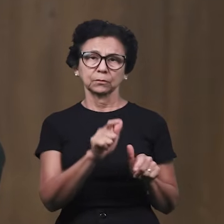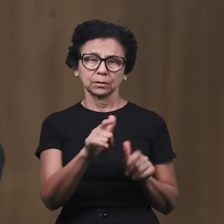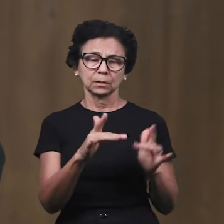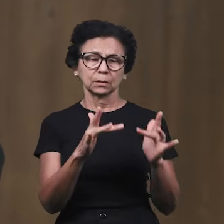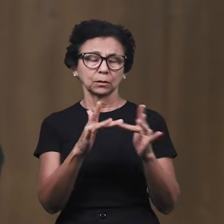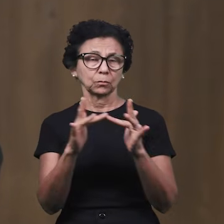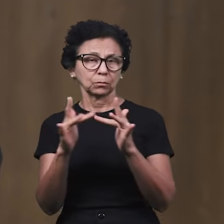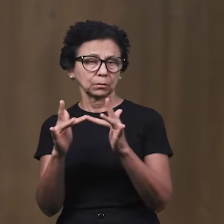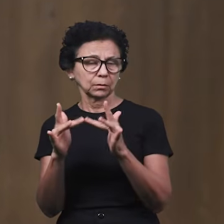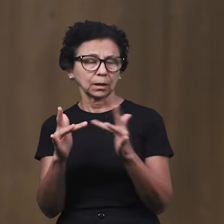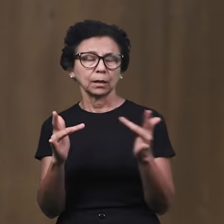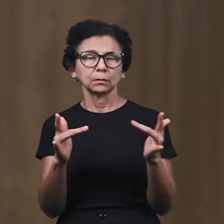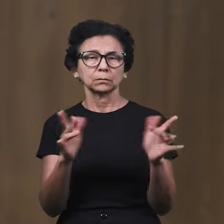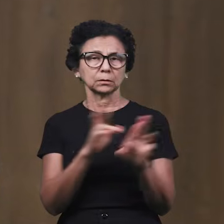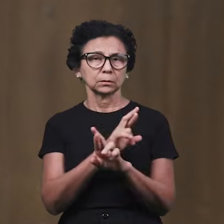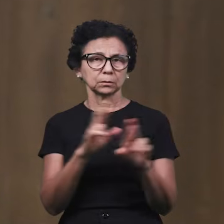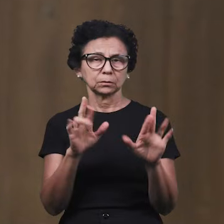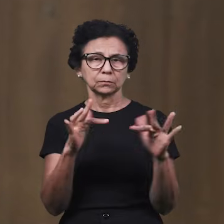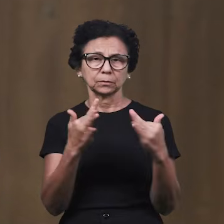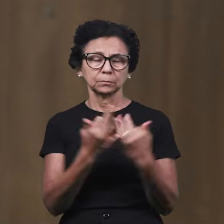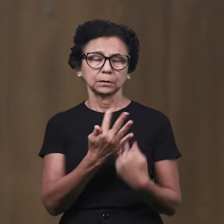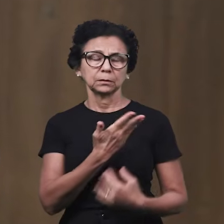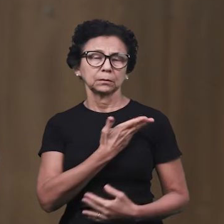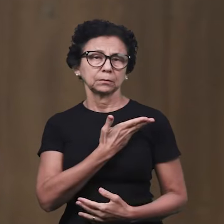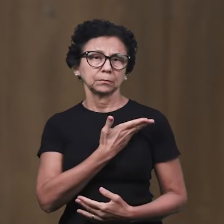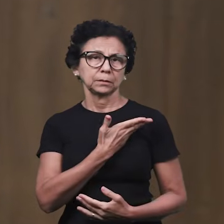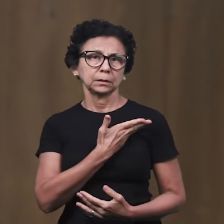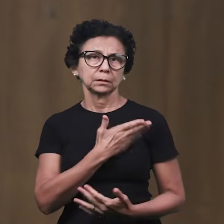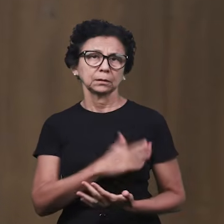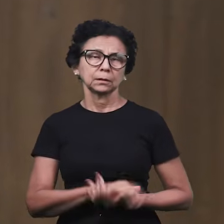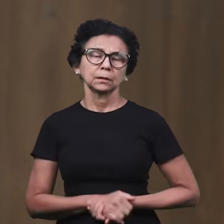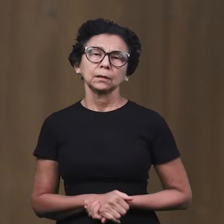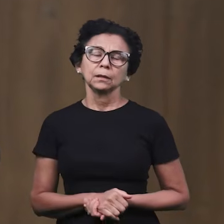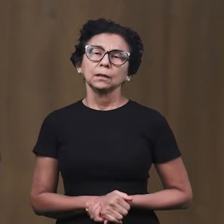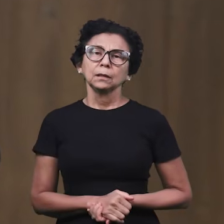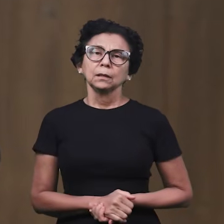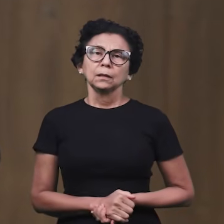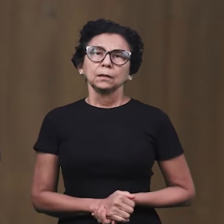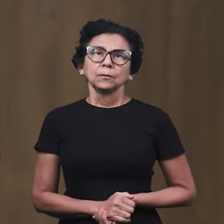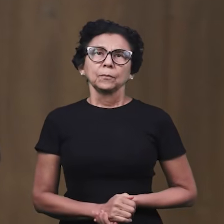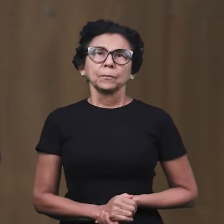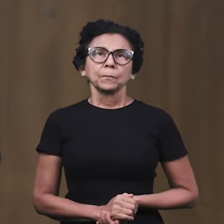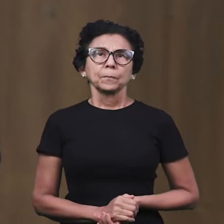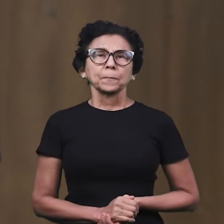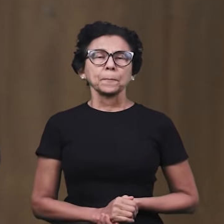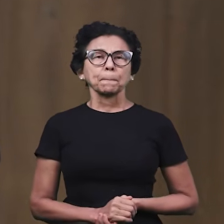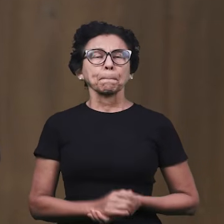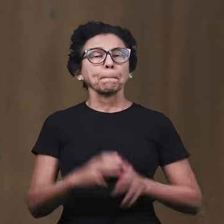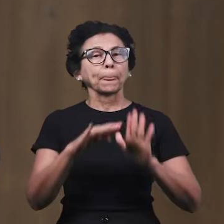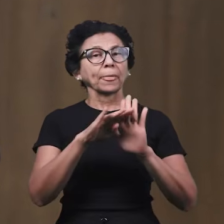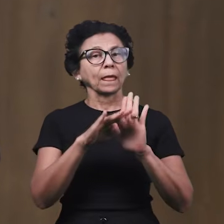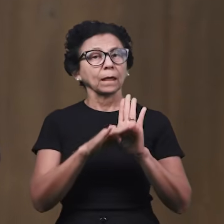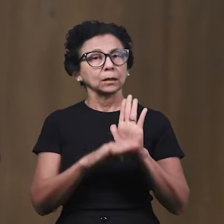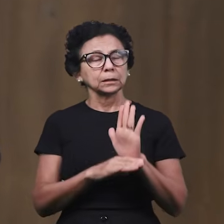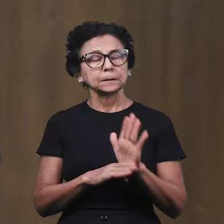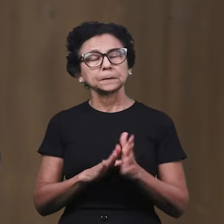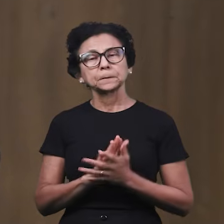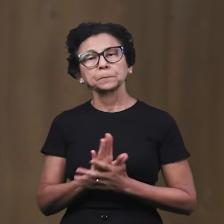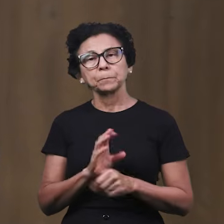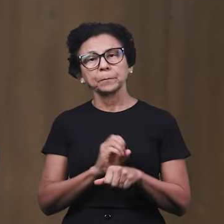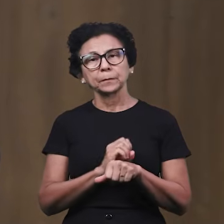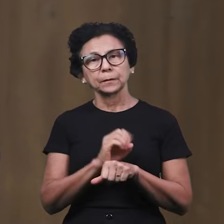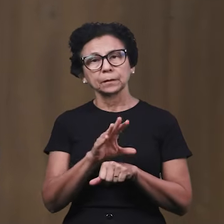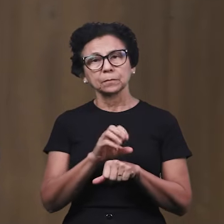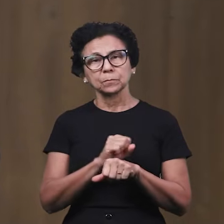você convive, seus familiares, amigos. Compartilhe. Esse programa ele é transmitido